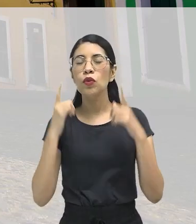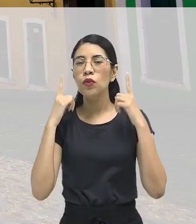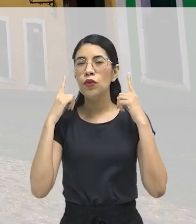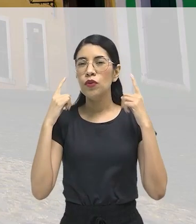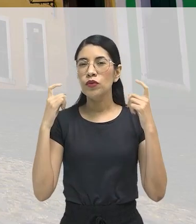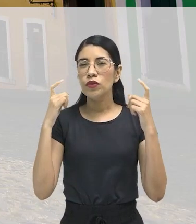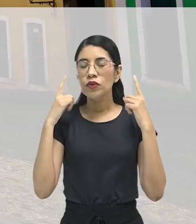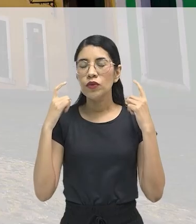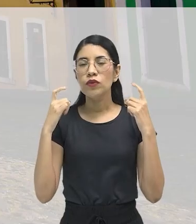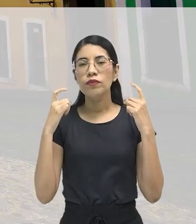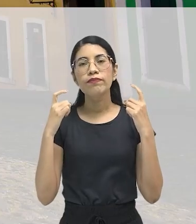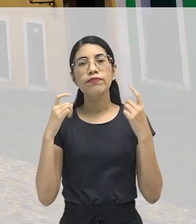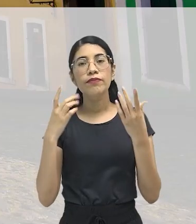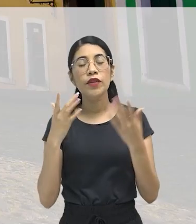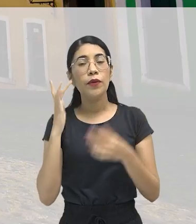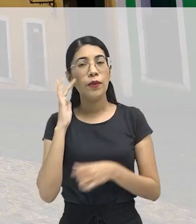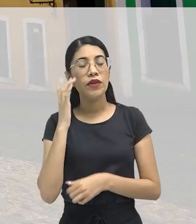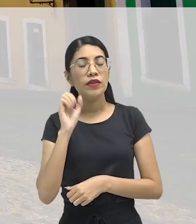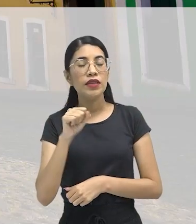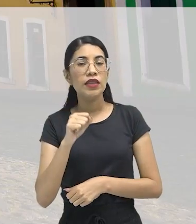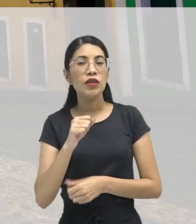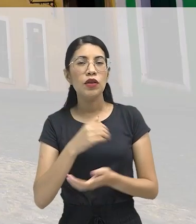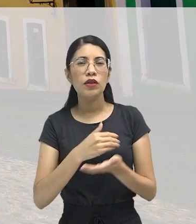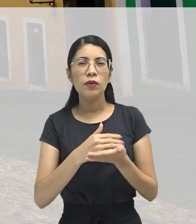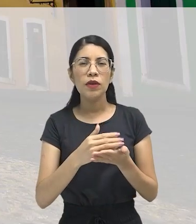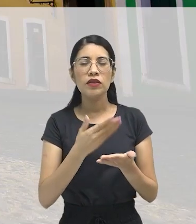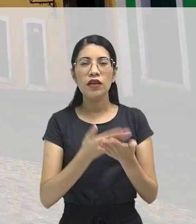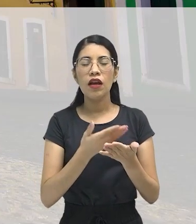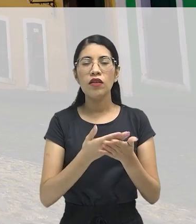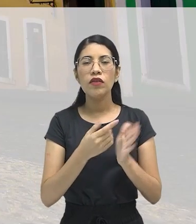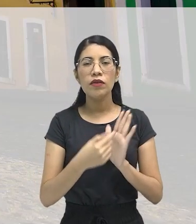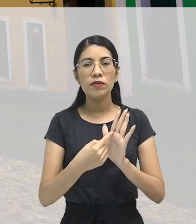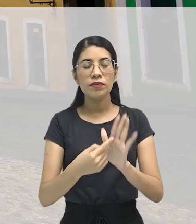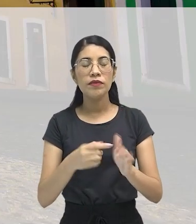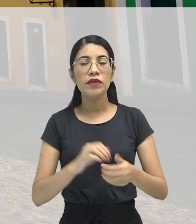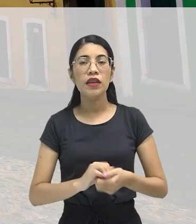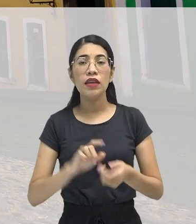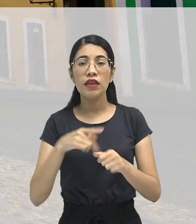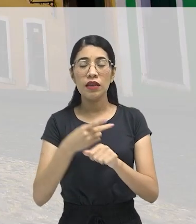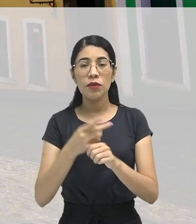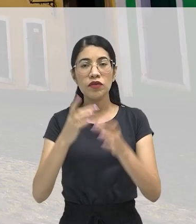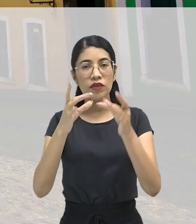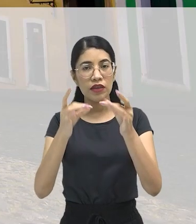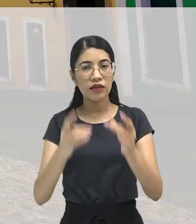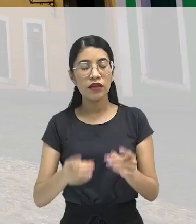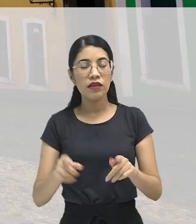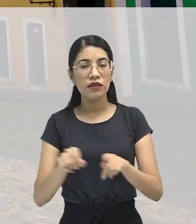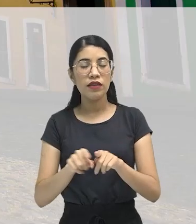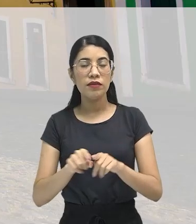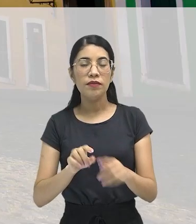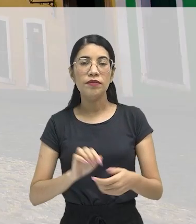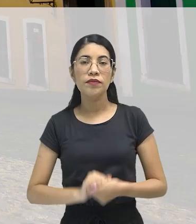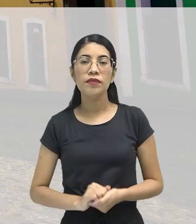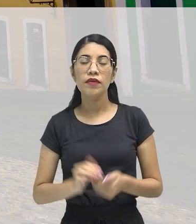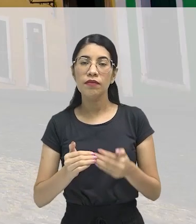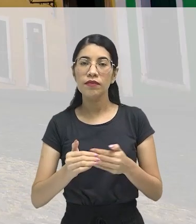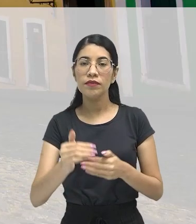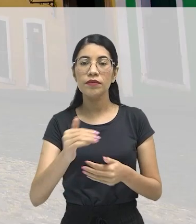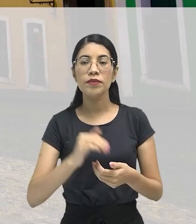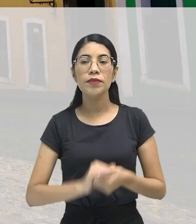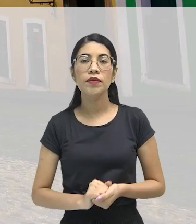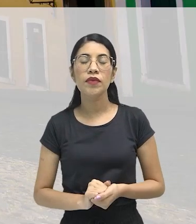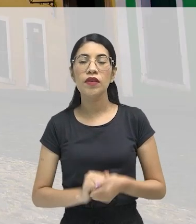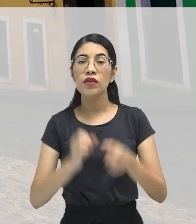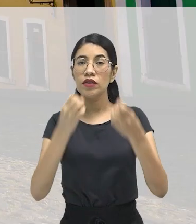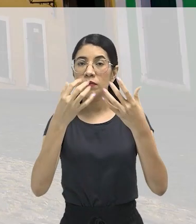som? Eu acho que sim, né? Que a gente viu logo no início da aula, mas daqui a pouquinho eu vou apresentar com mais detalhes para vocês. Continuando, falar